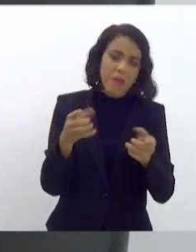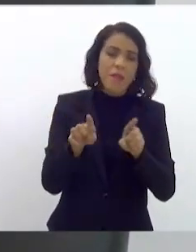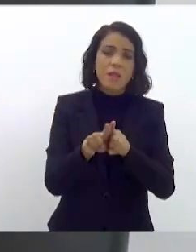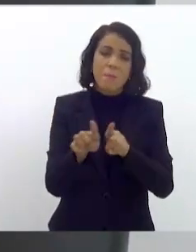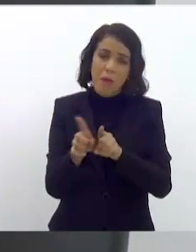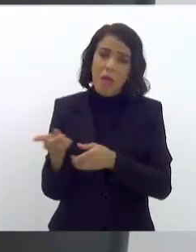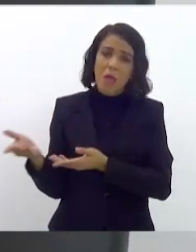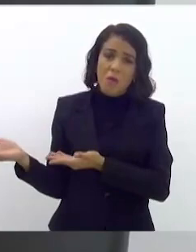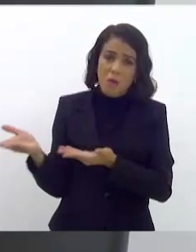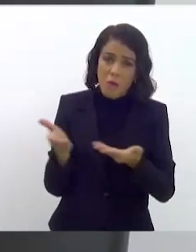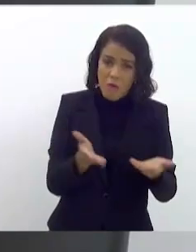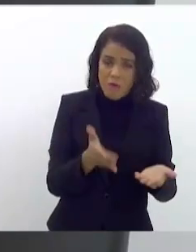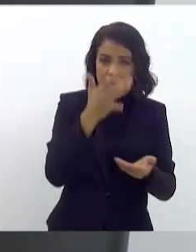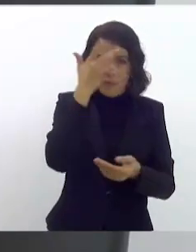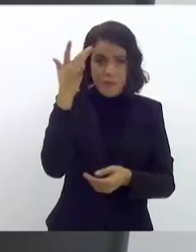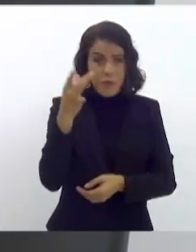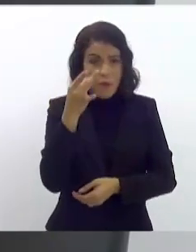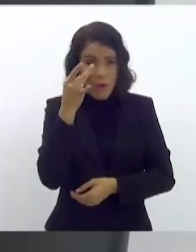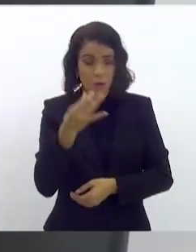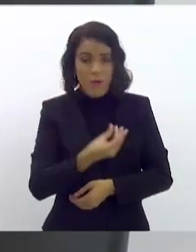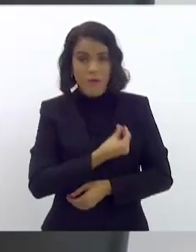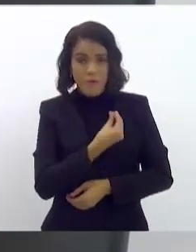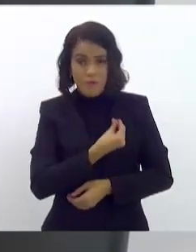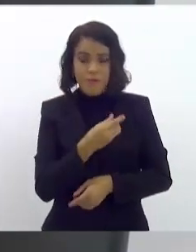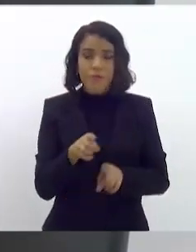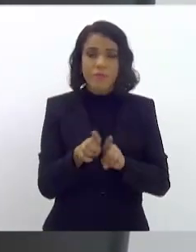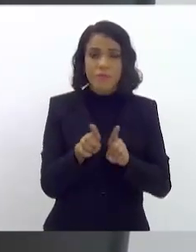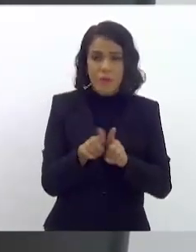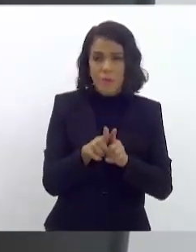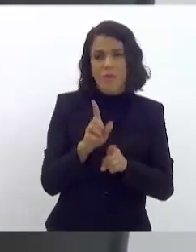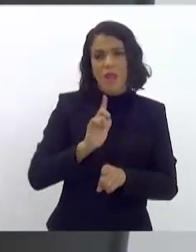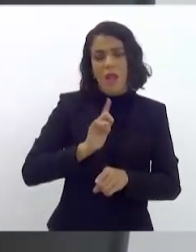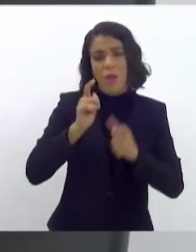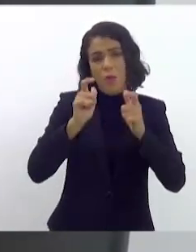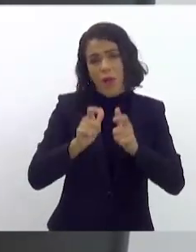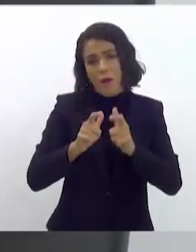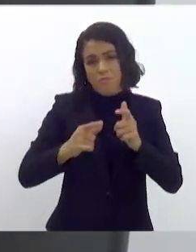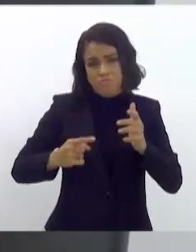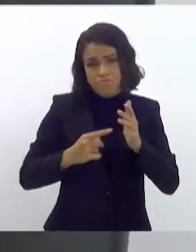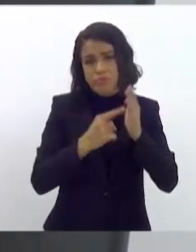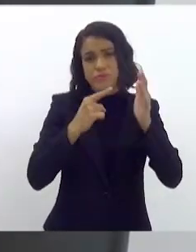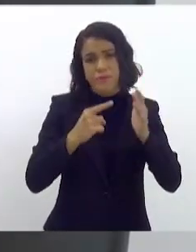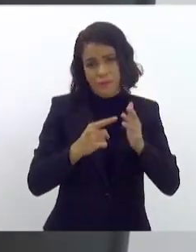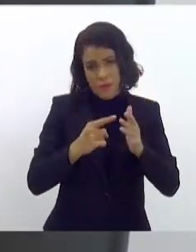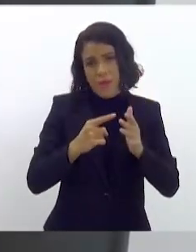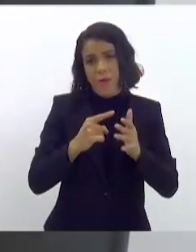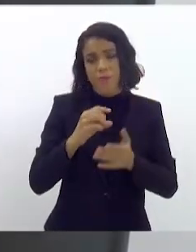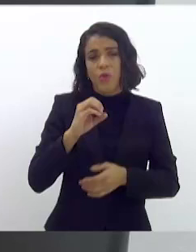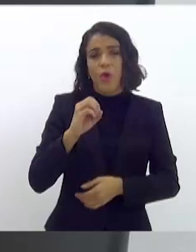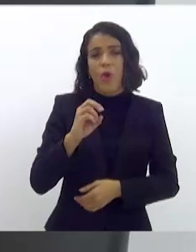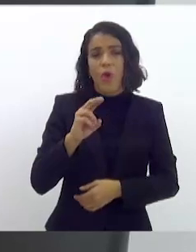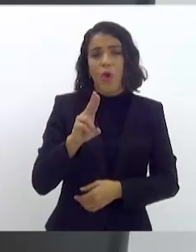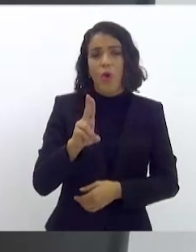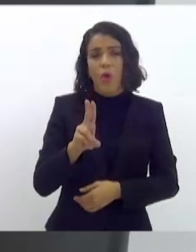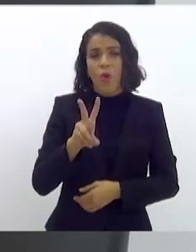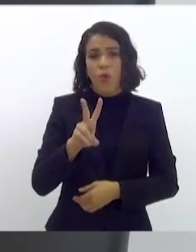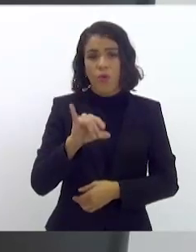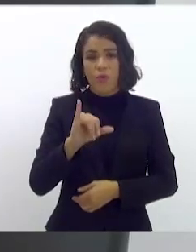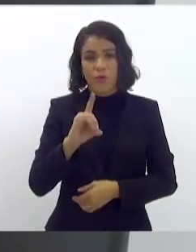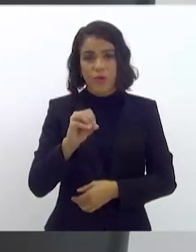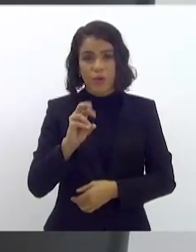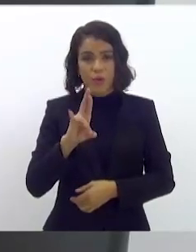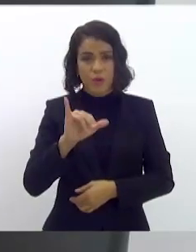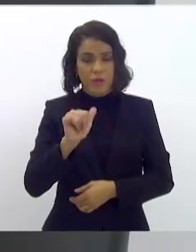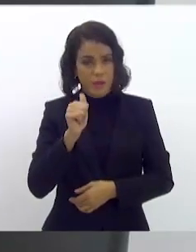Podemos incluir aqui nesse momento que a gente vai ouvir a ouvidoria da mulher, né? Podemos incluir, e também a oitiva da Secretaria